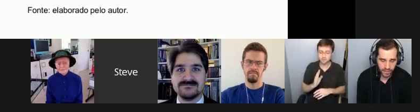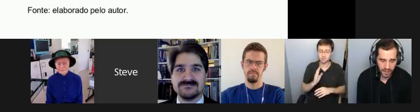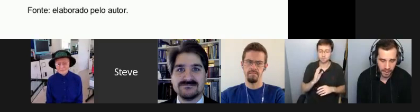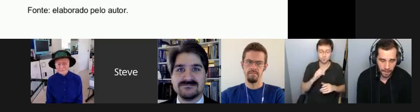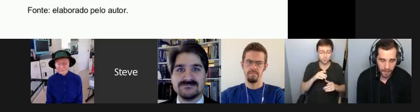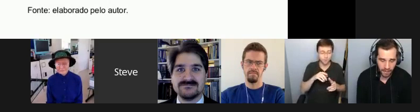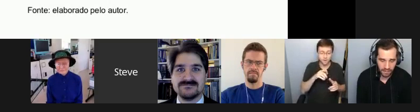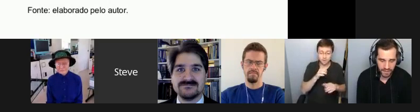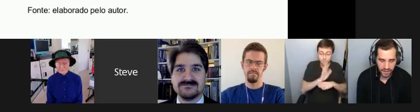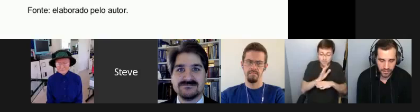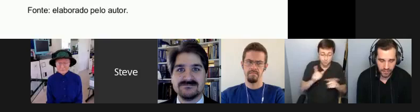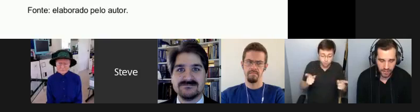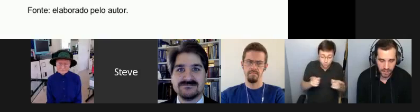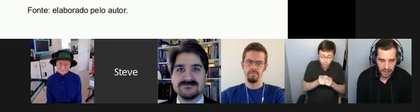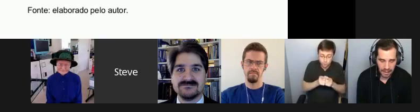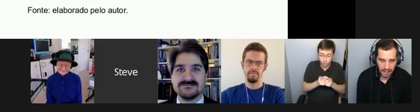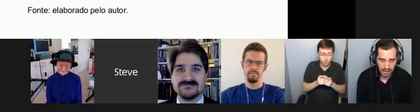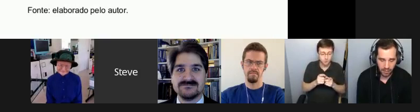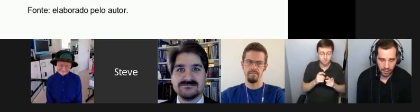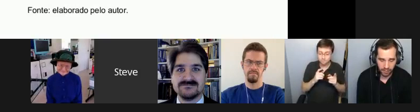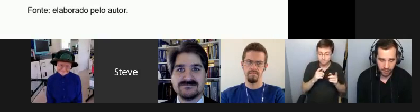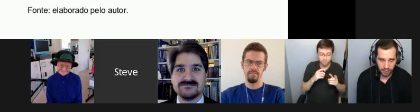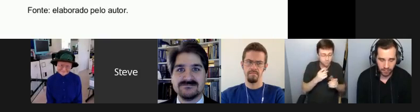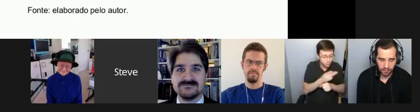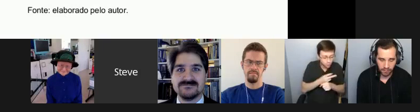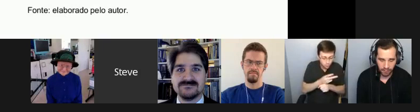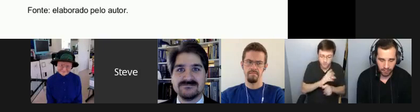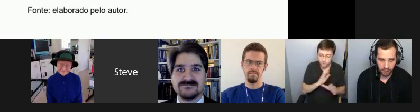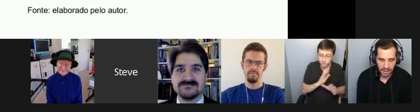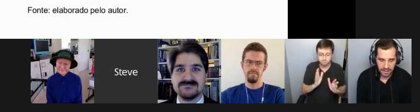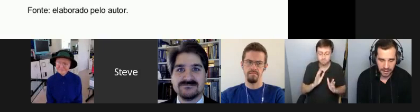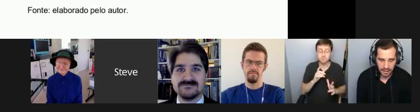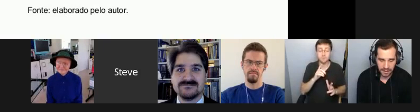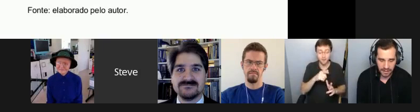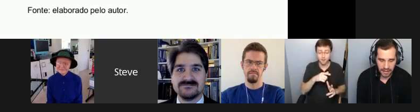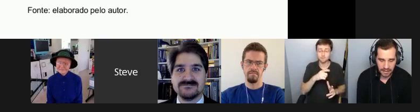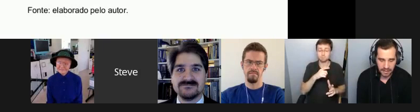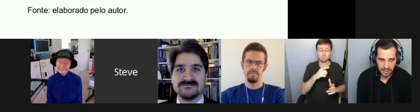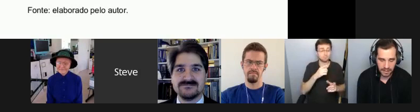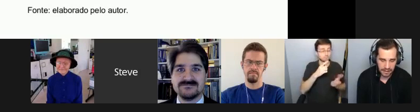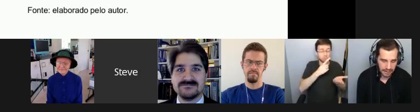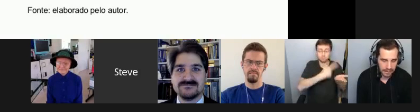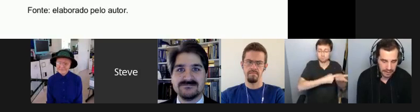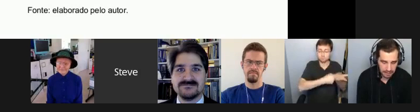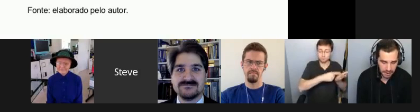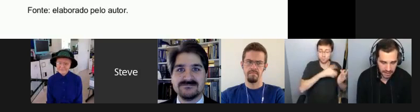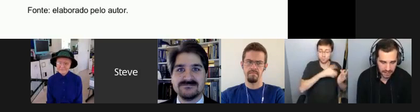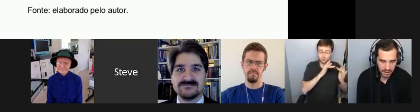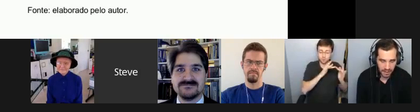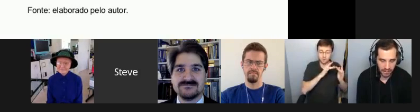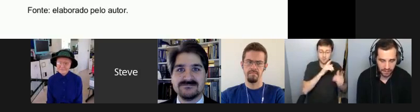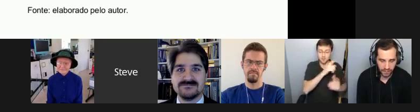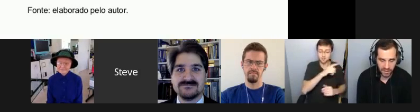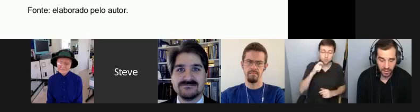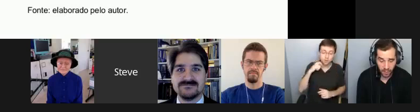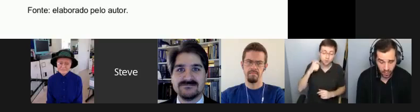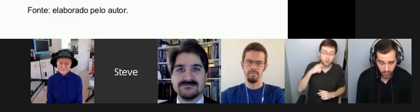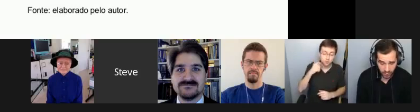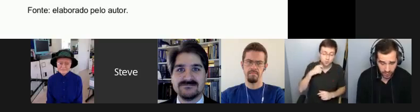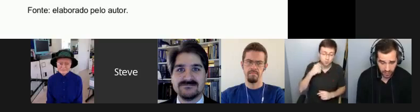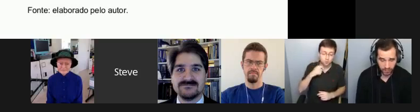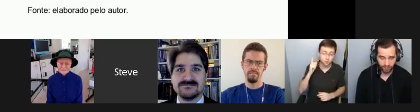Então eu busquei vídeos em língua brasileira de sinais, em libras, que